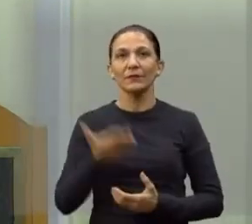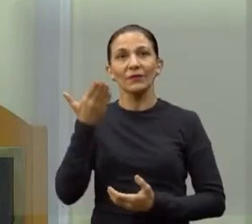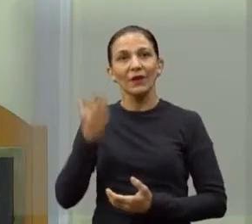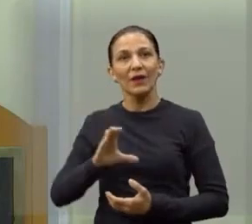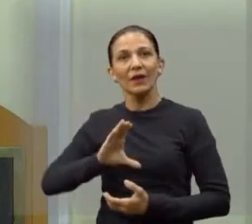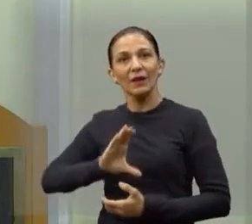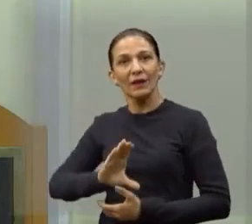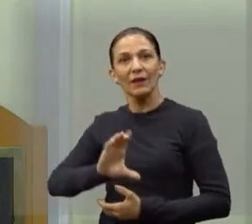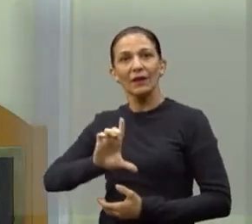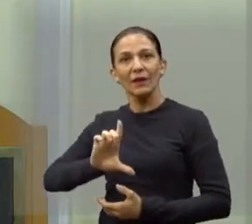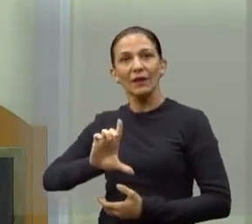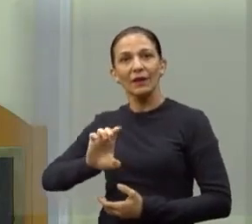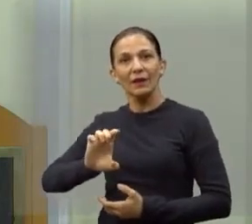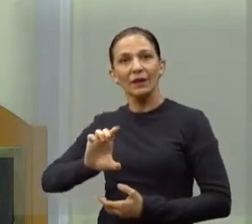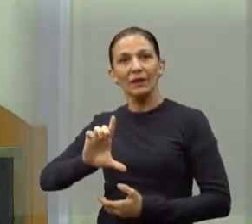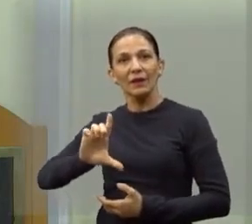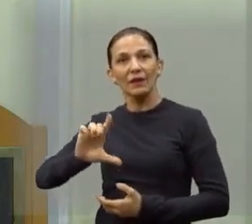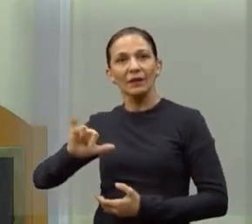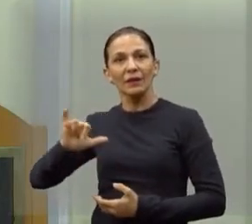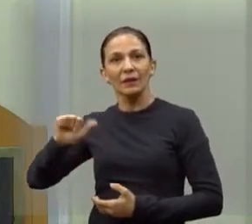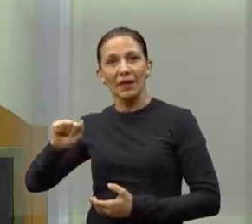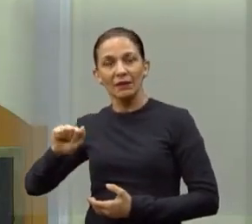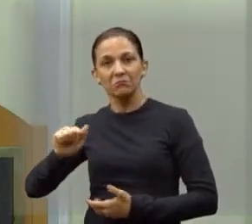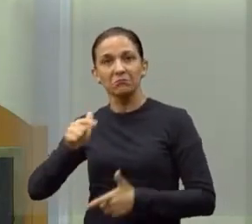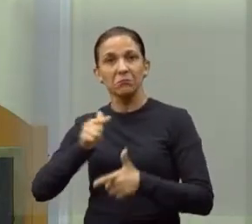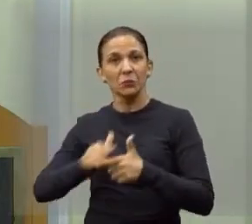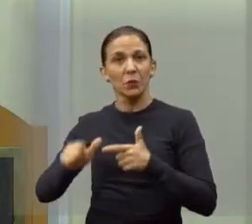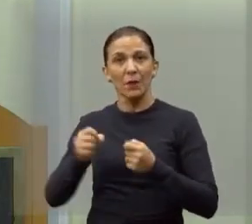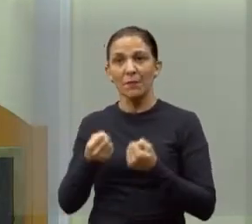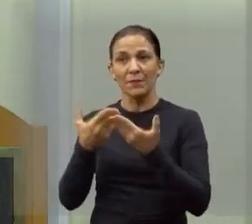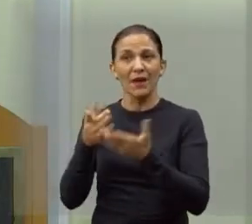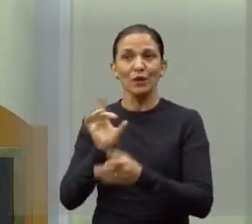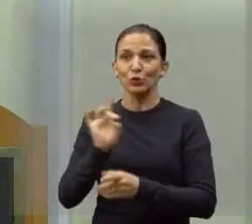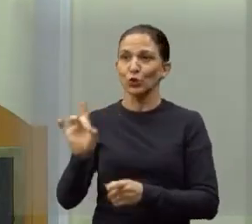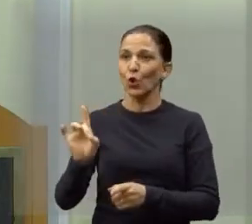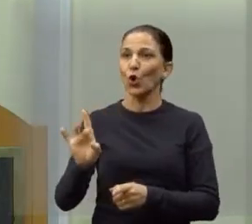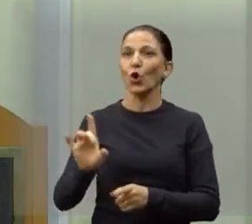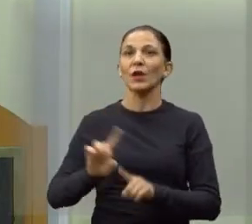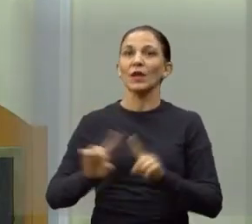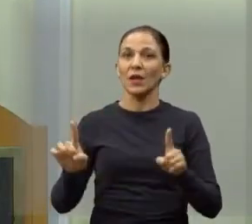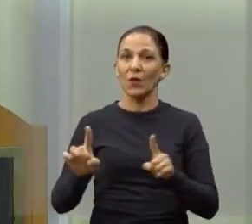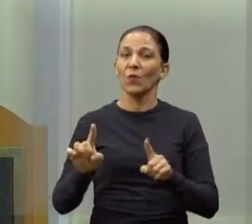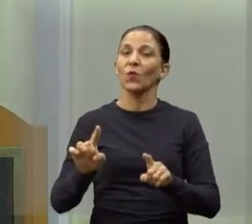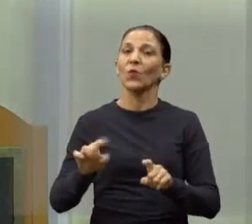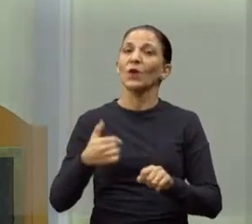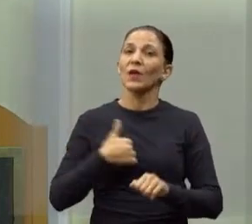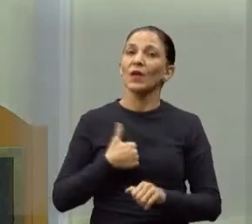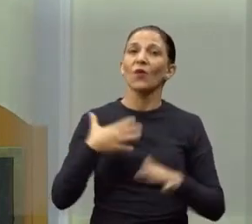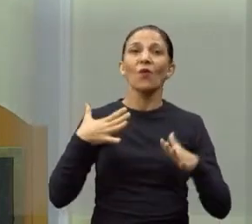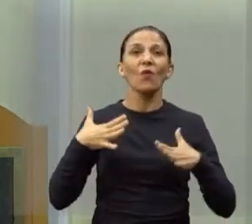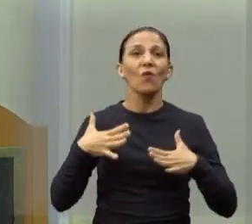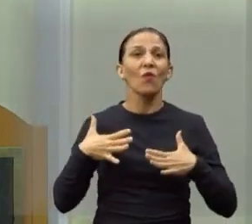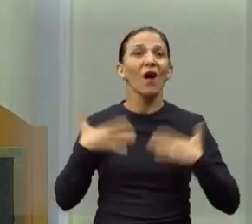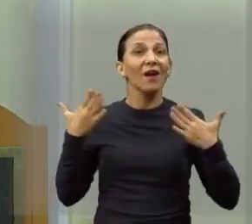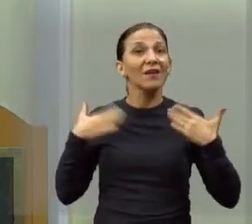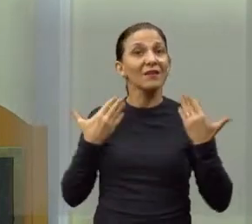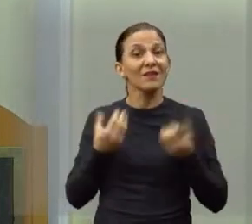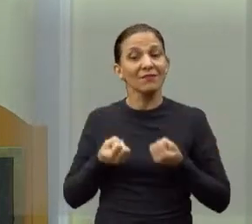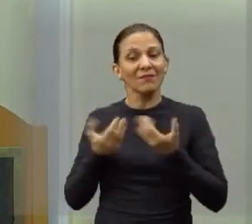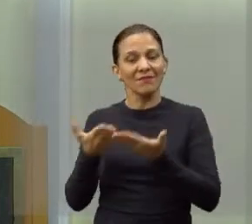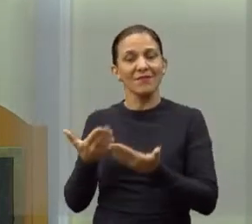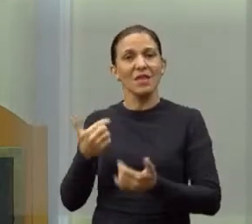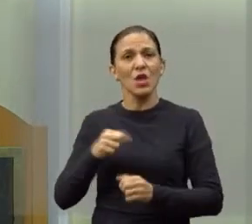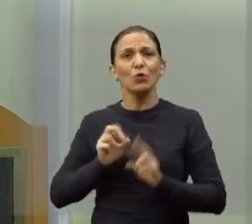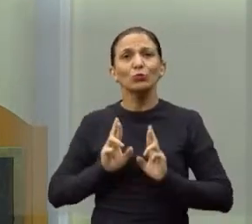Amara, porque eu não levo só problema para a Clélia Amara, sabia? Eu levo também grandes alegrias. Eu tive a sorte,